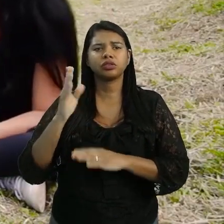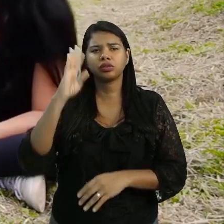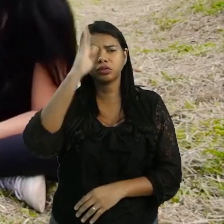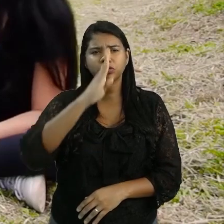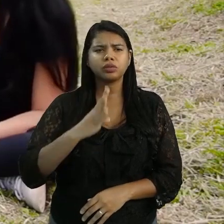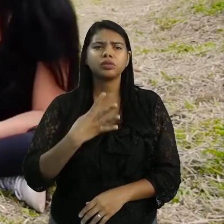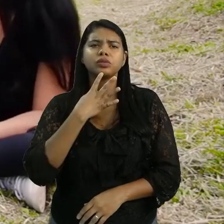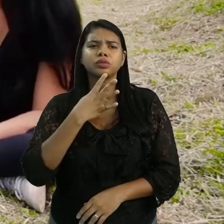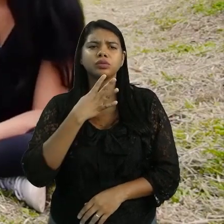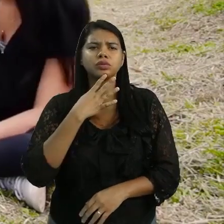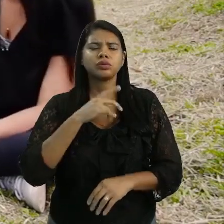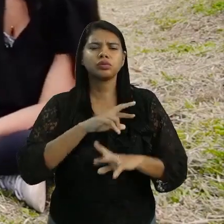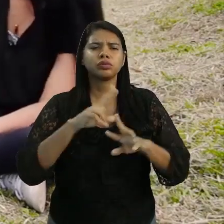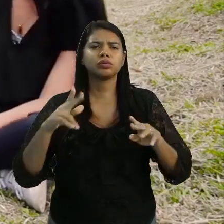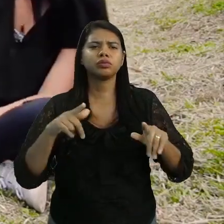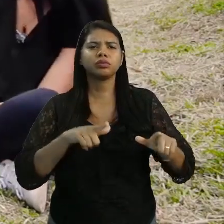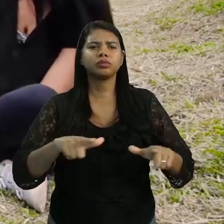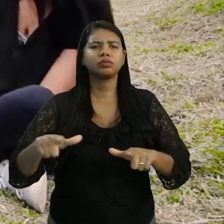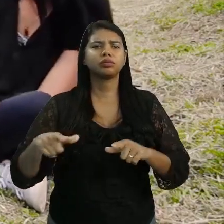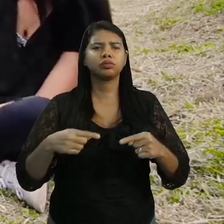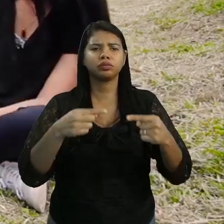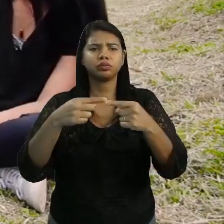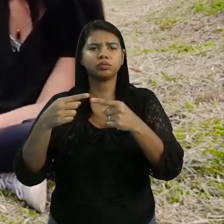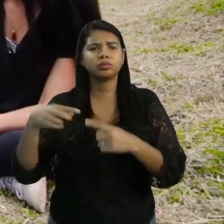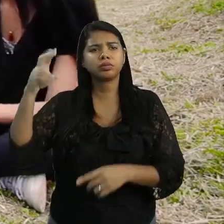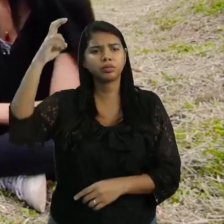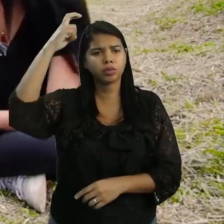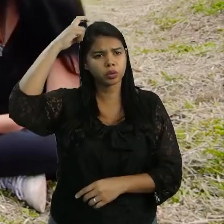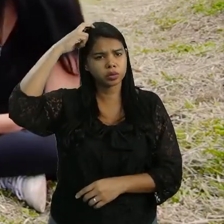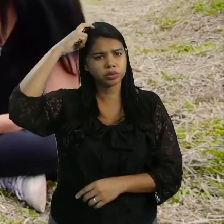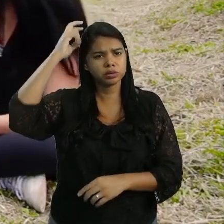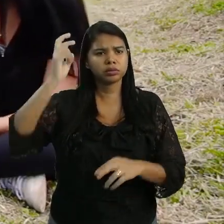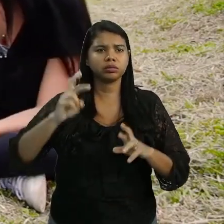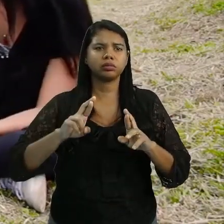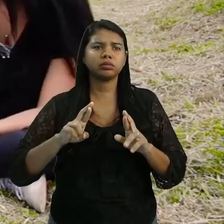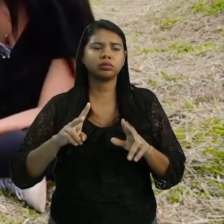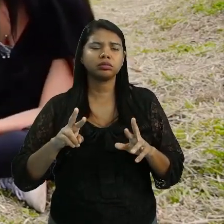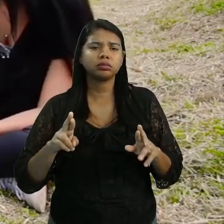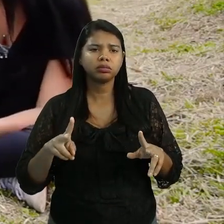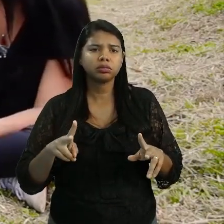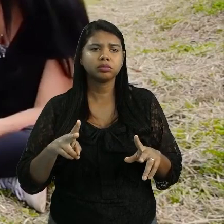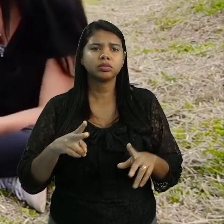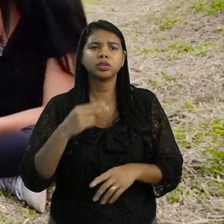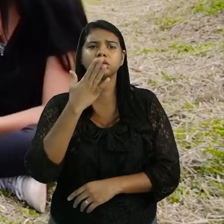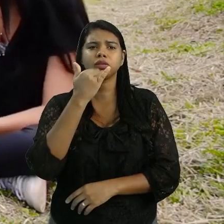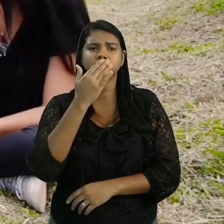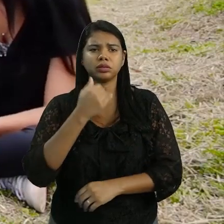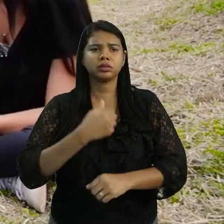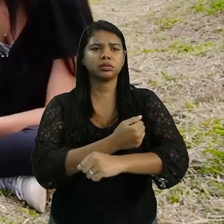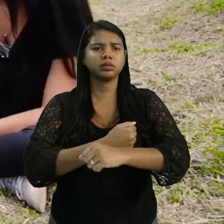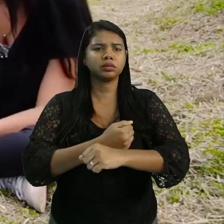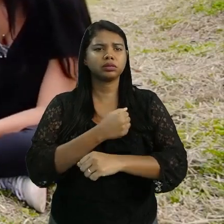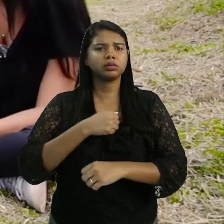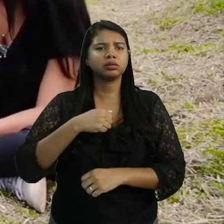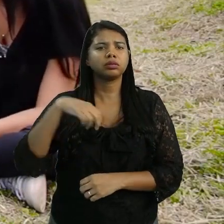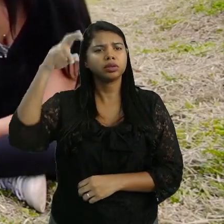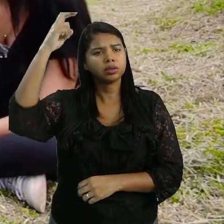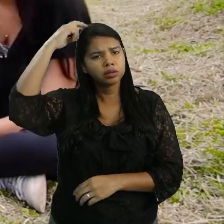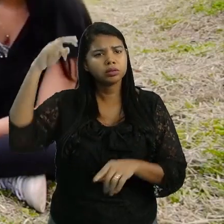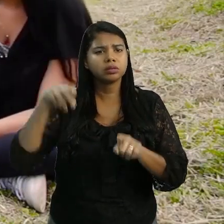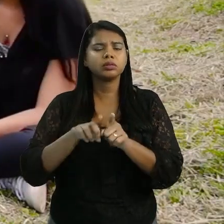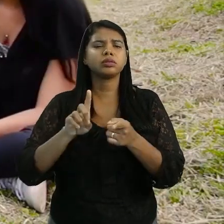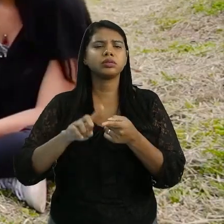diante da filosofia de vocês, que é trabalhar com o veganismo, né, o vegetarianismo. Quando a